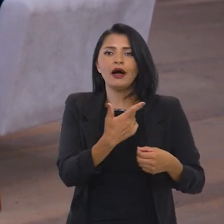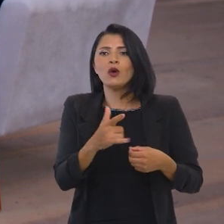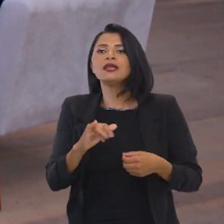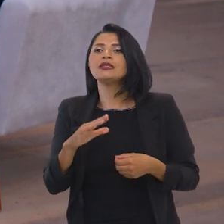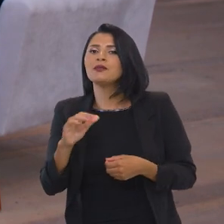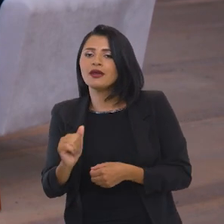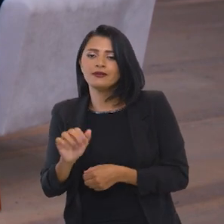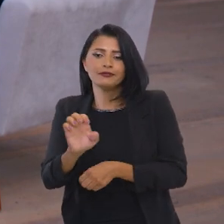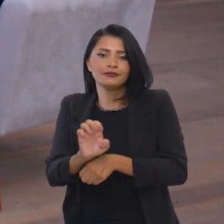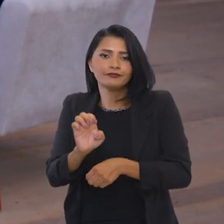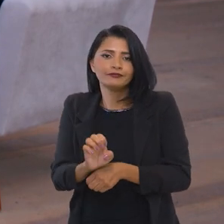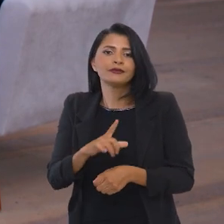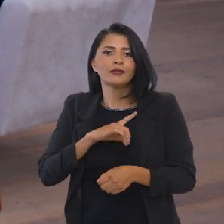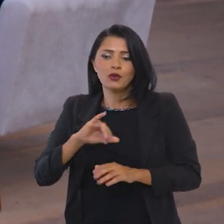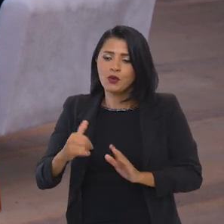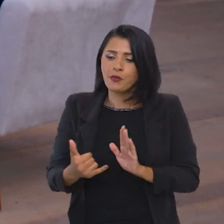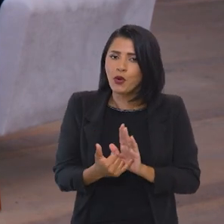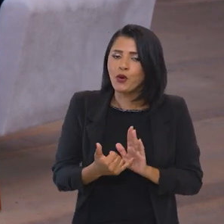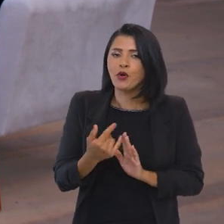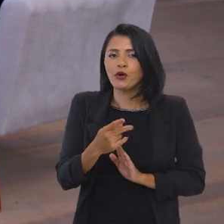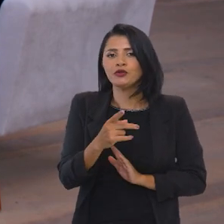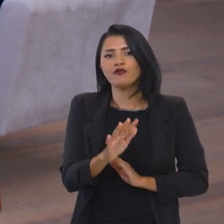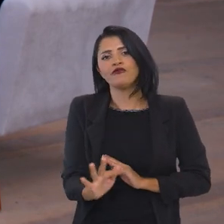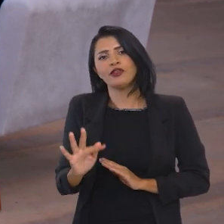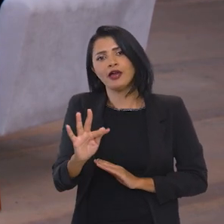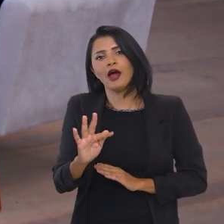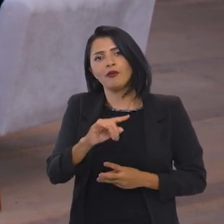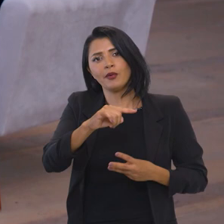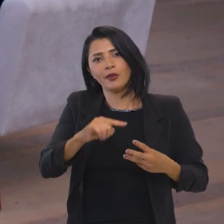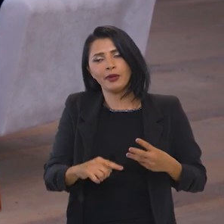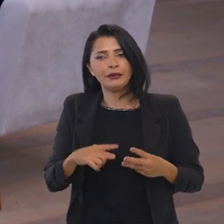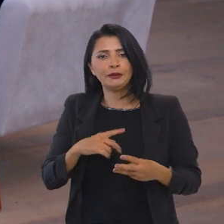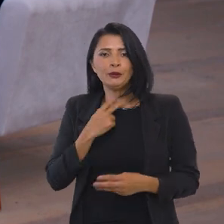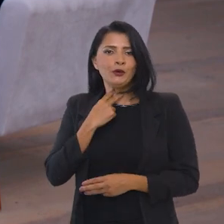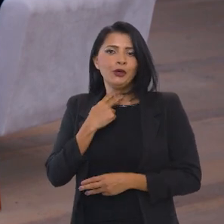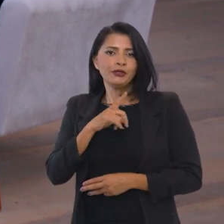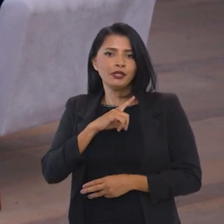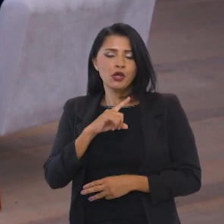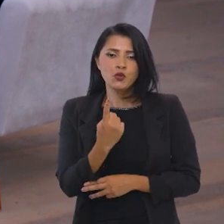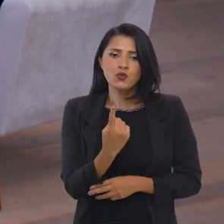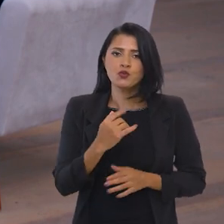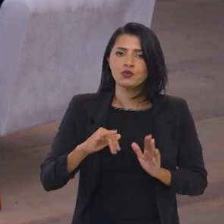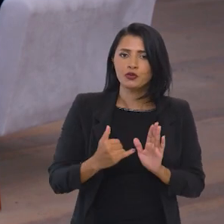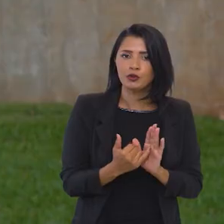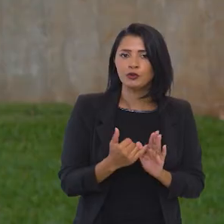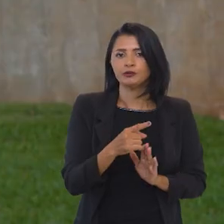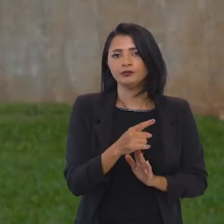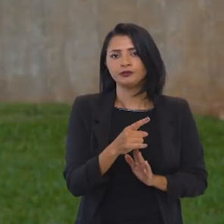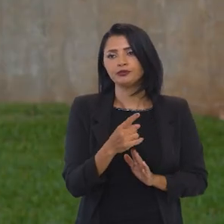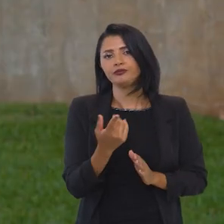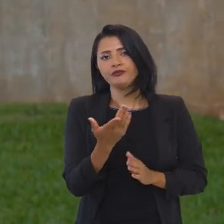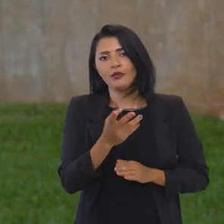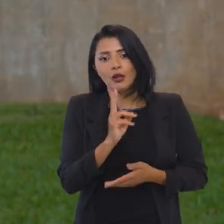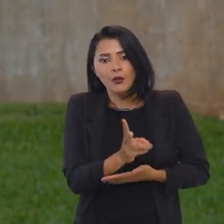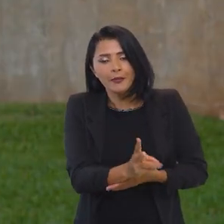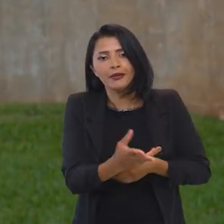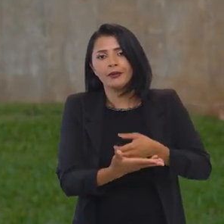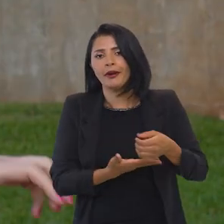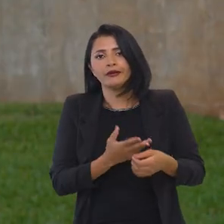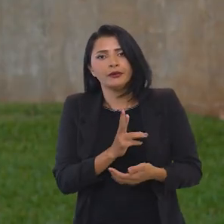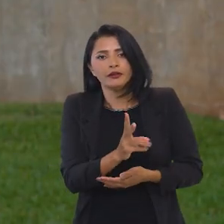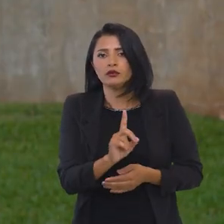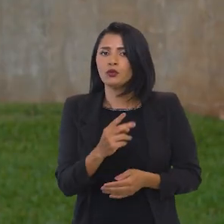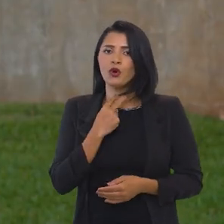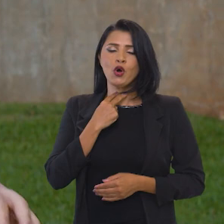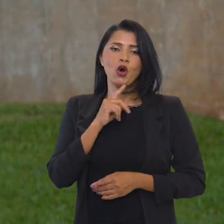Serviços é municipal, o ICMS é estadual, tem os impostos federais. Impostos federais, então você não pode ter um imposto sobre a